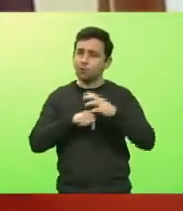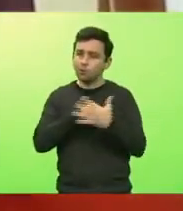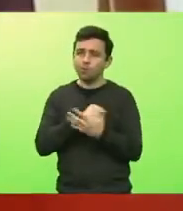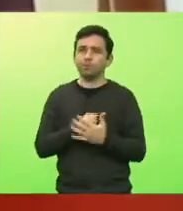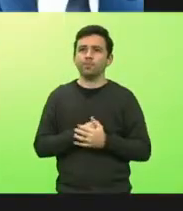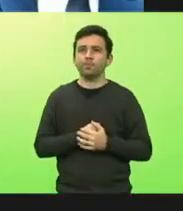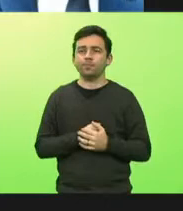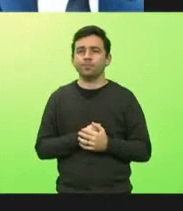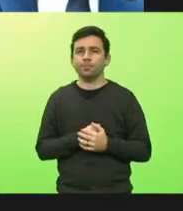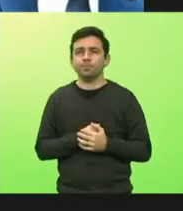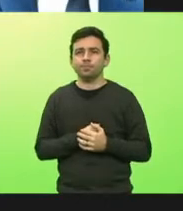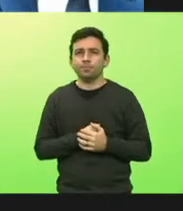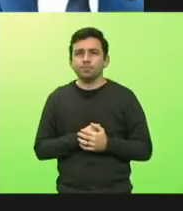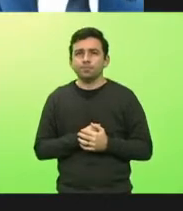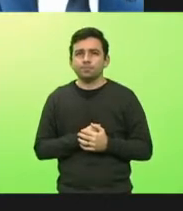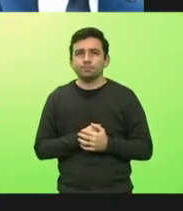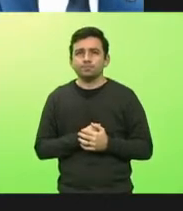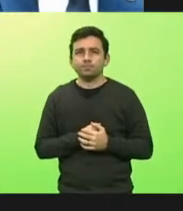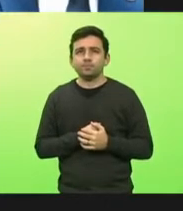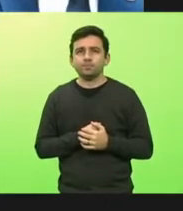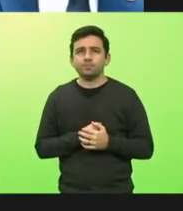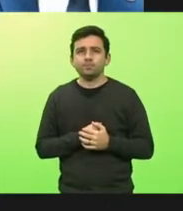Ok, deputada Ada. Hospitais lotados.